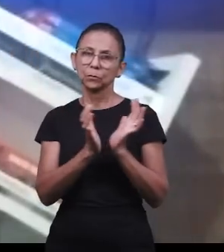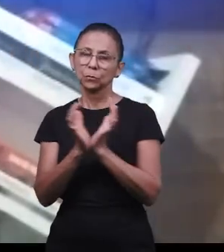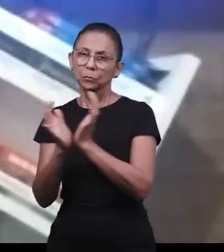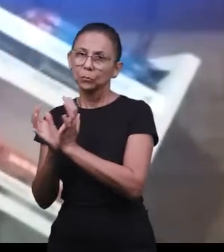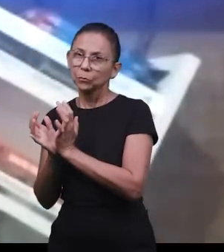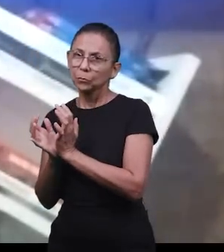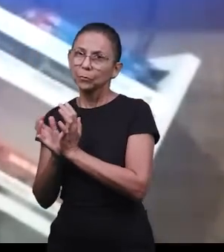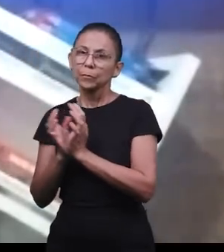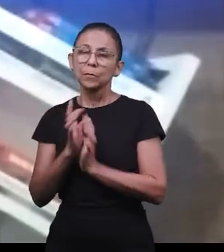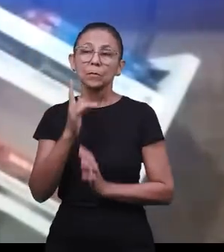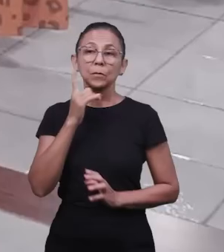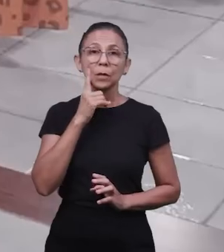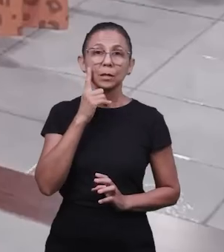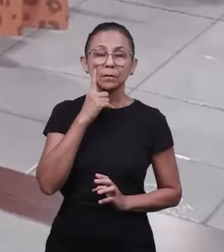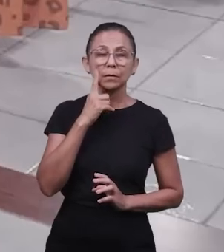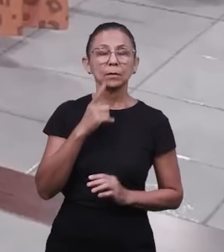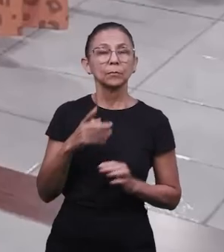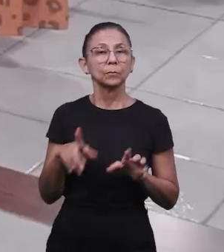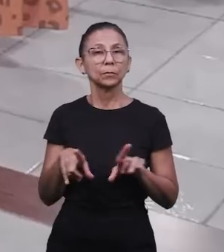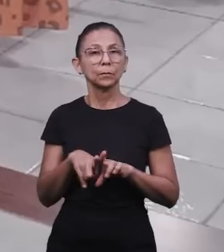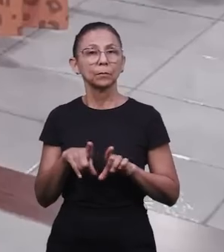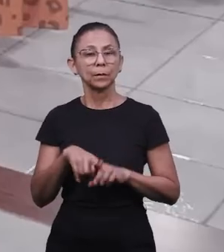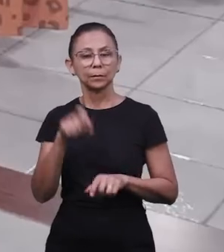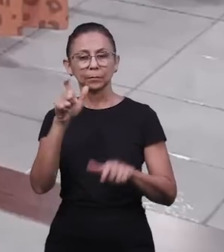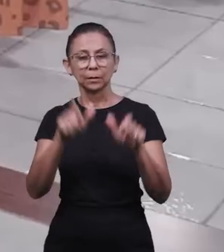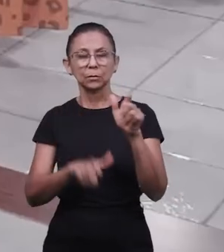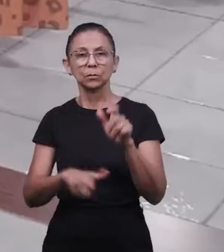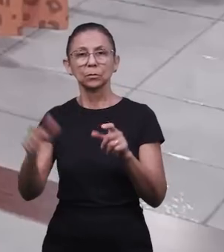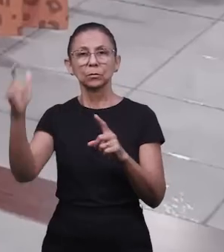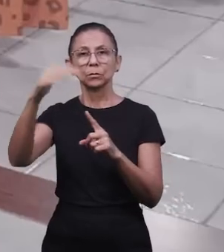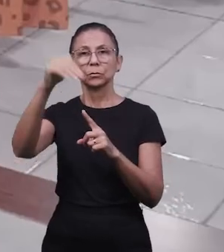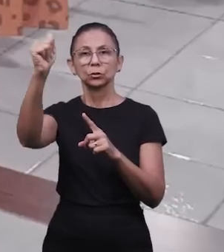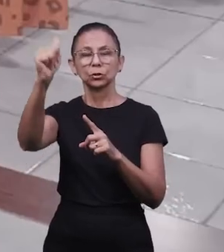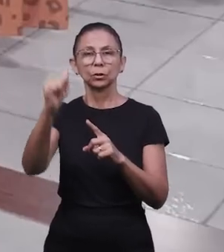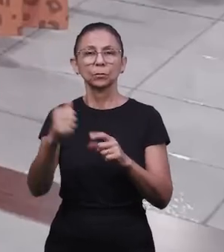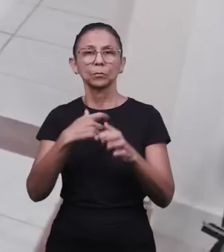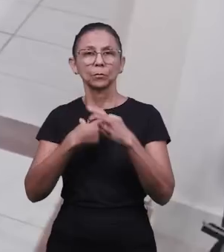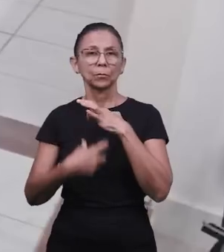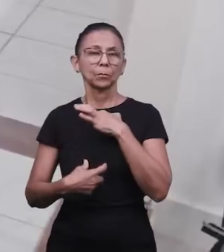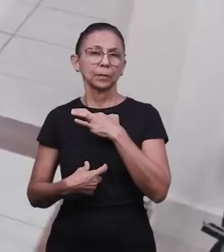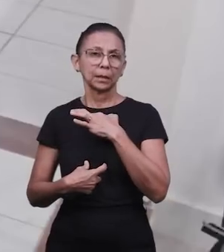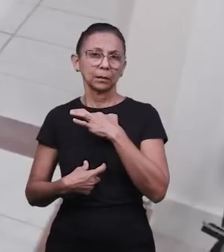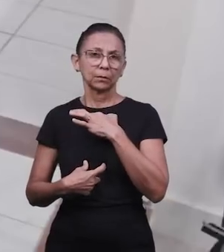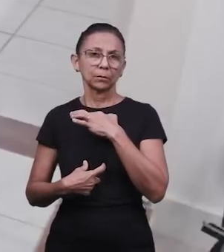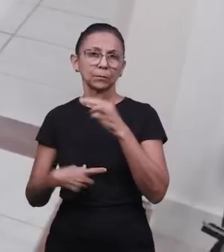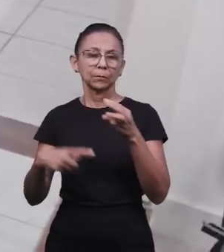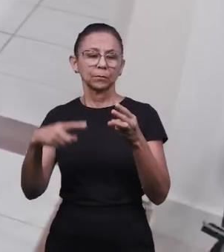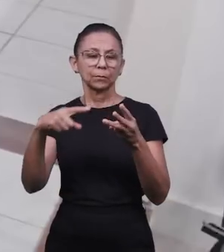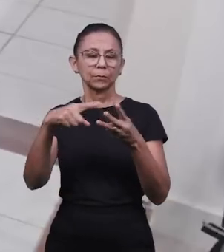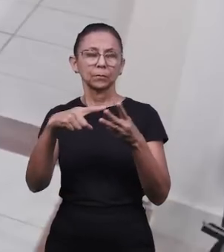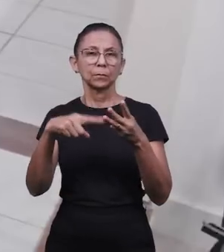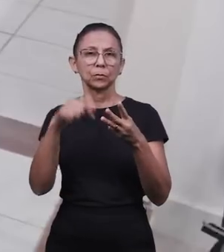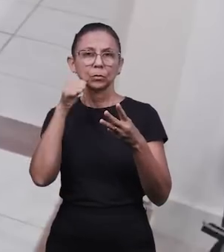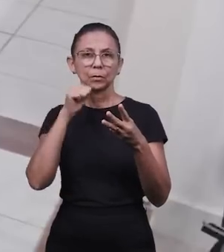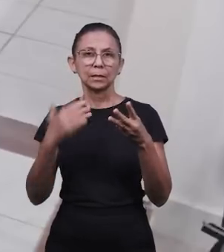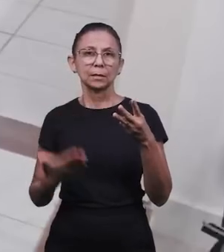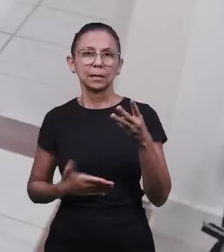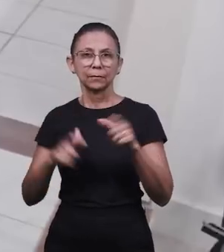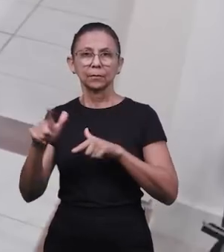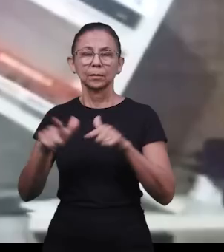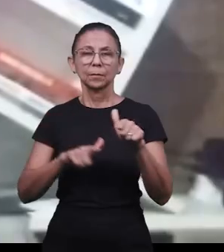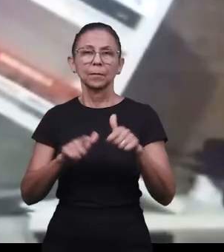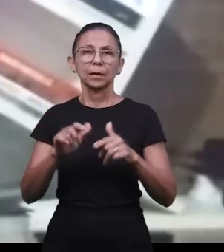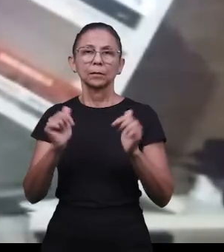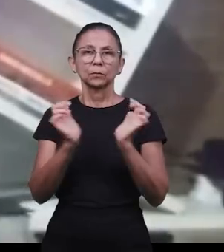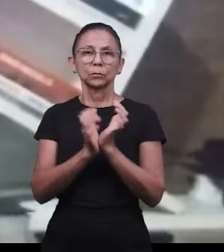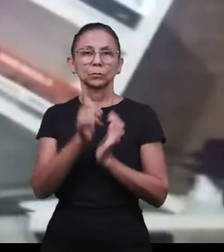levantamentos na igreja de Bananal, onde foi levantado um irmão para ser obreiro na casa do Senhor e 2 servas para o trabalho de senhoras. Por fim, Jorge,